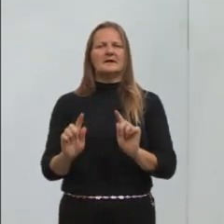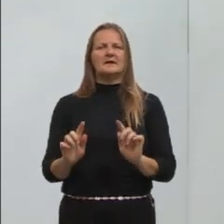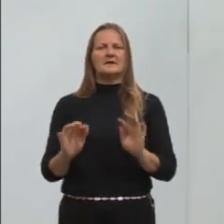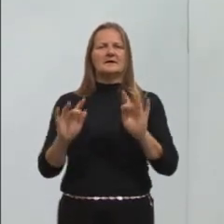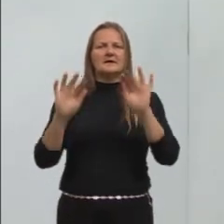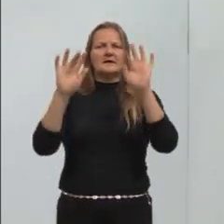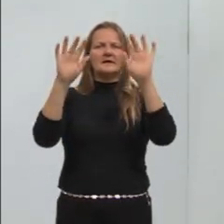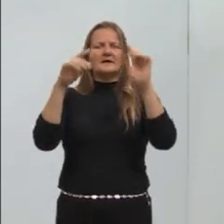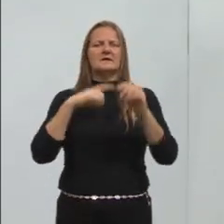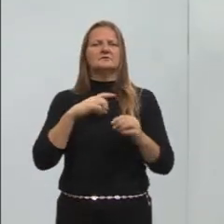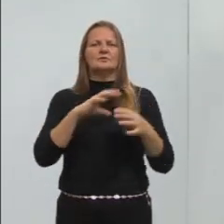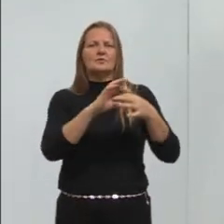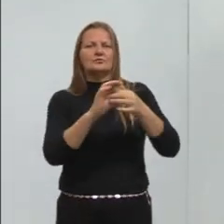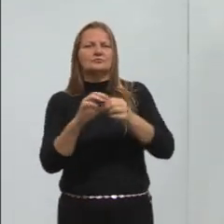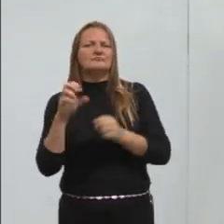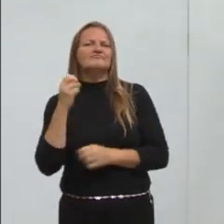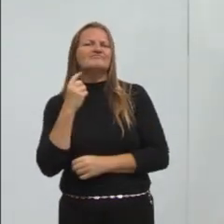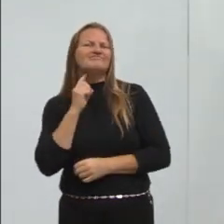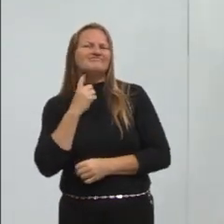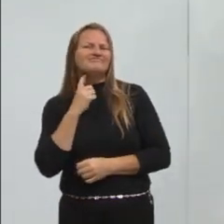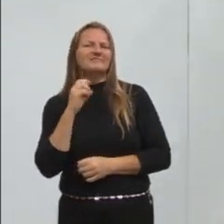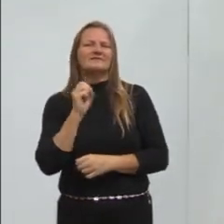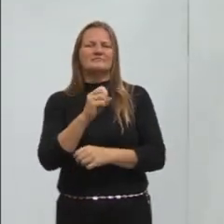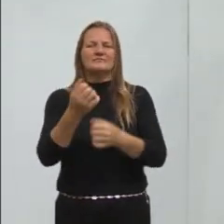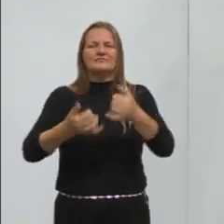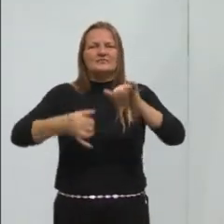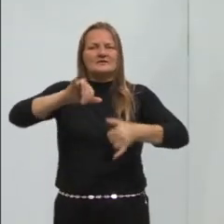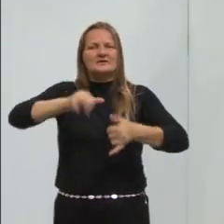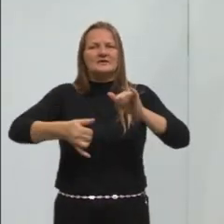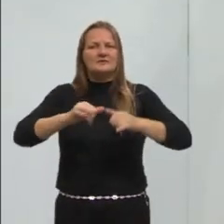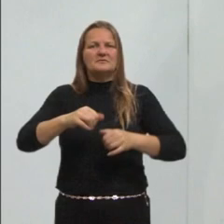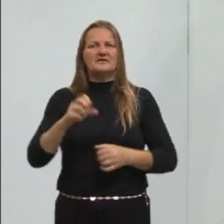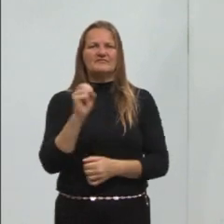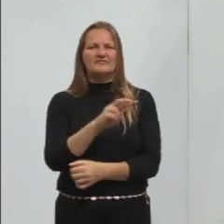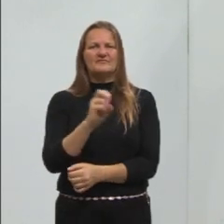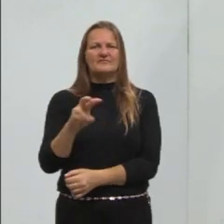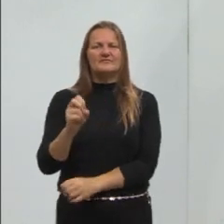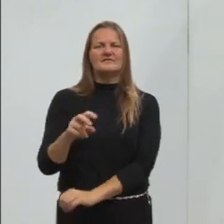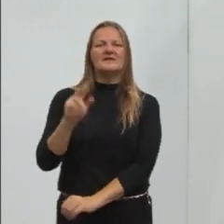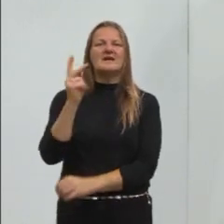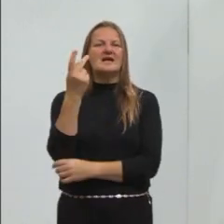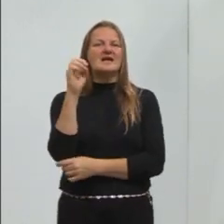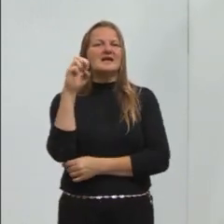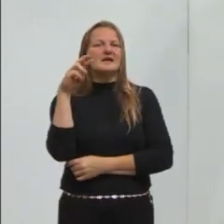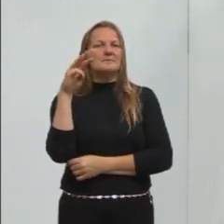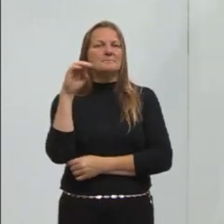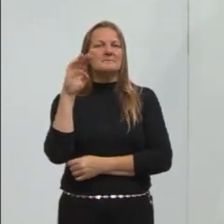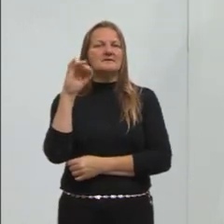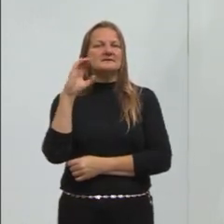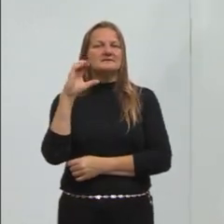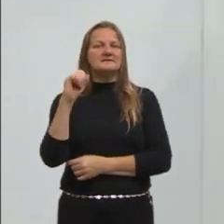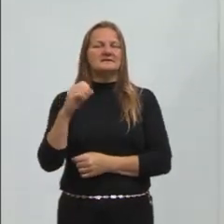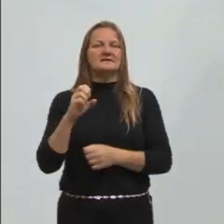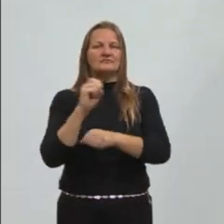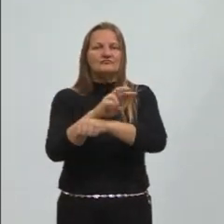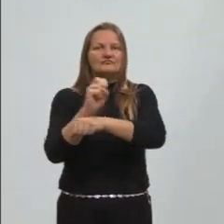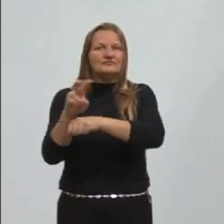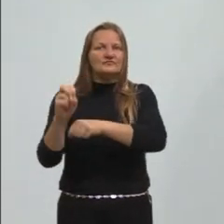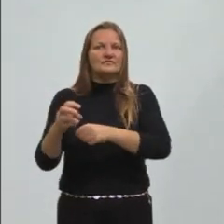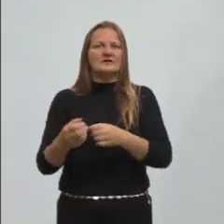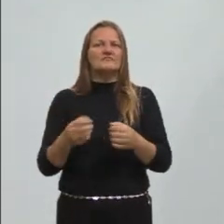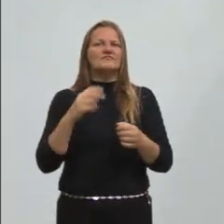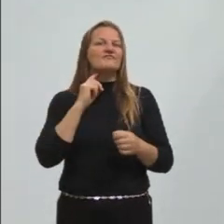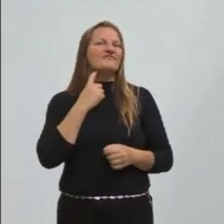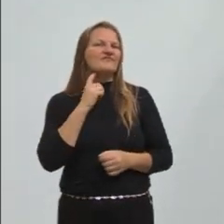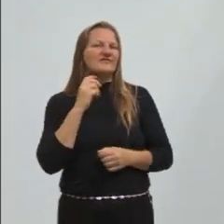ou dos contaminantes Químicos né metais pesados pesticidas herbicidas enfim problemas de agrotóxico E aí